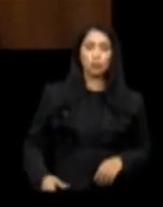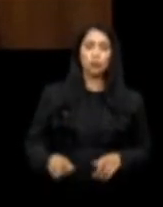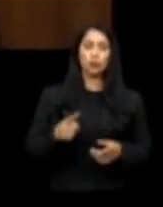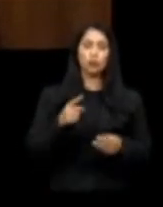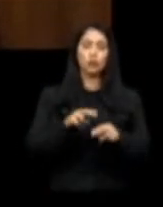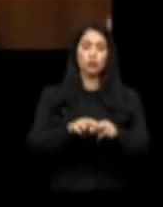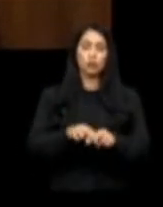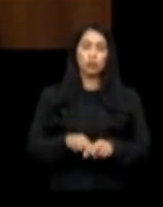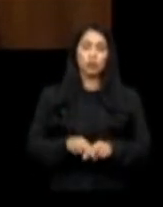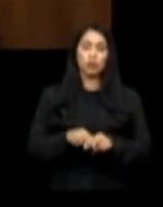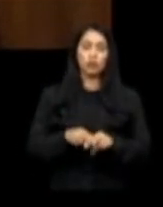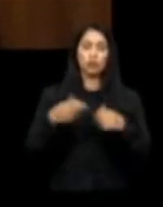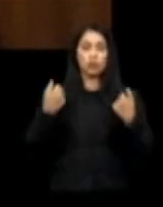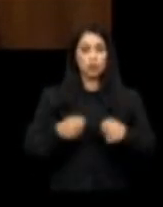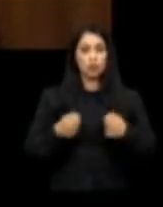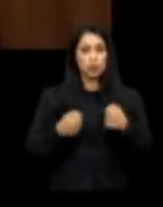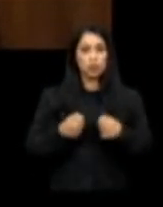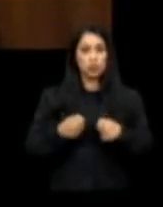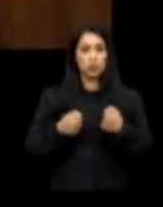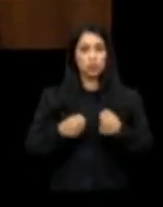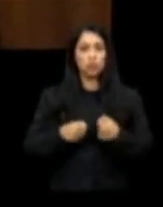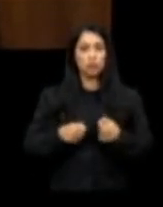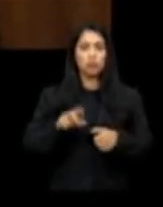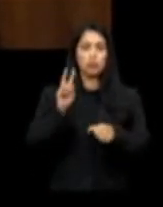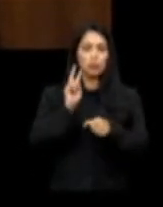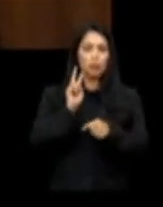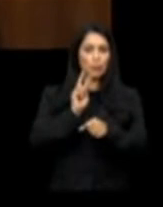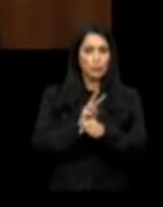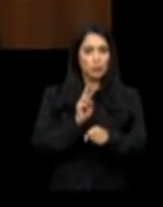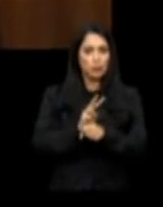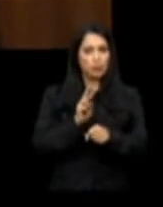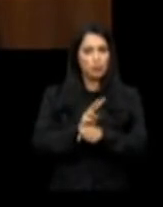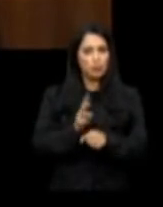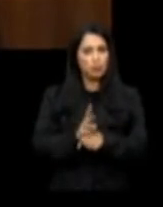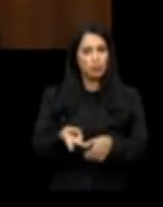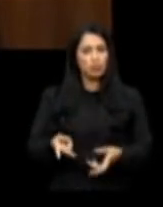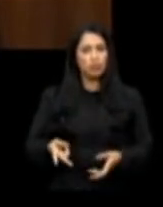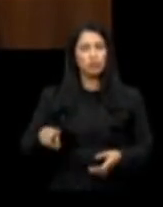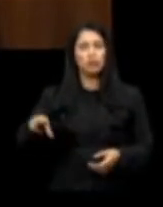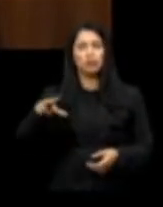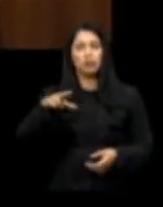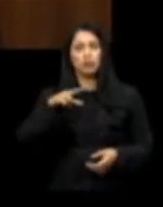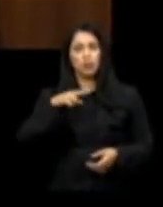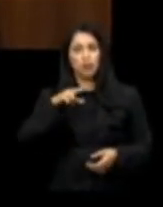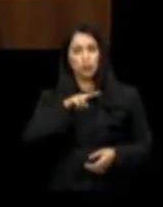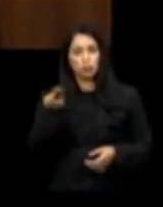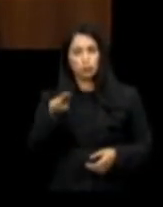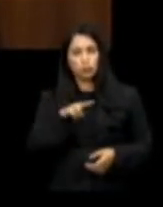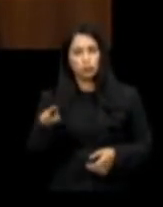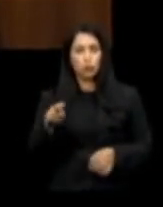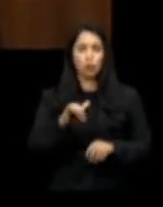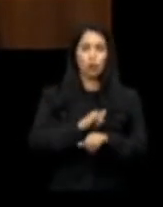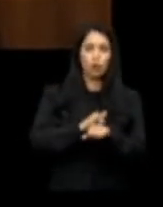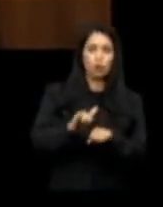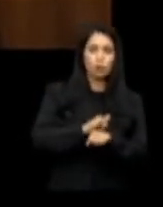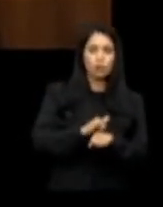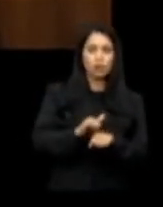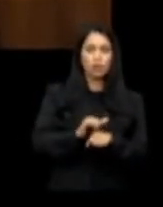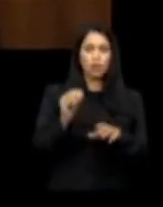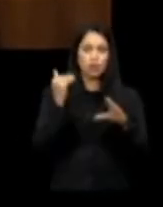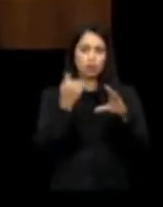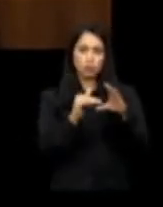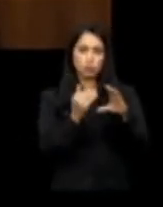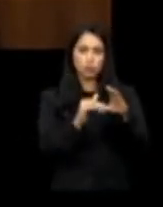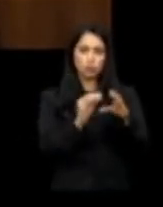da necessidade de preservar o status de seu nome, planejamento empresarial, estratégia de investimento